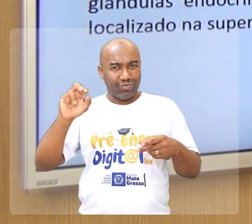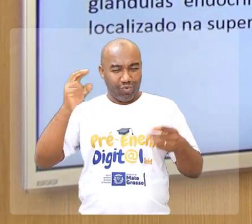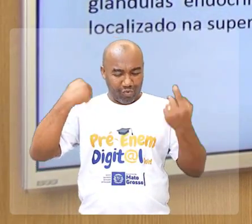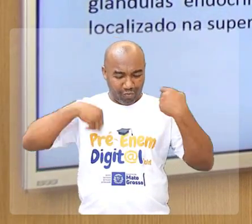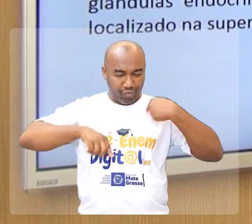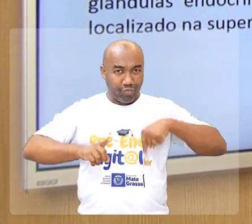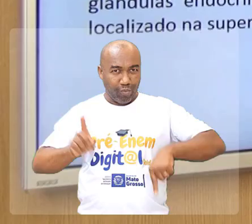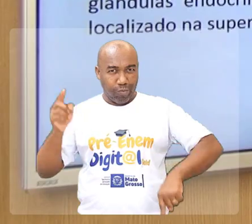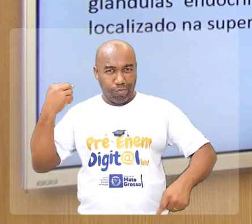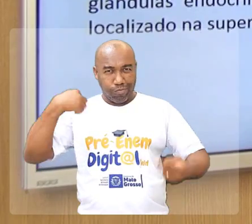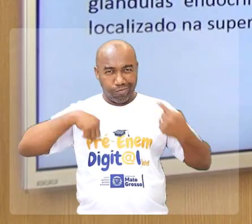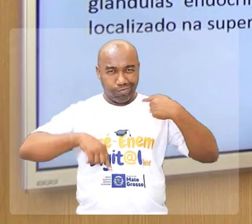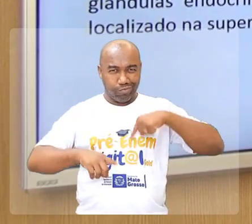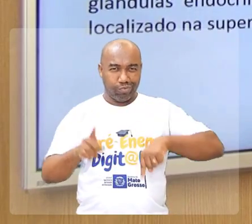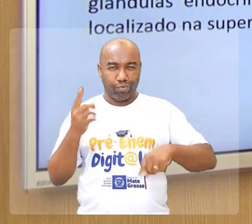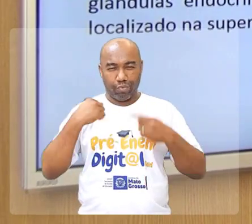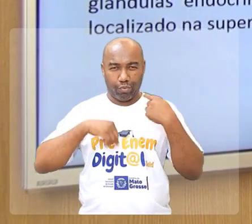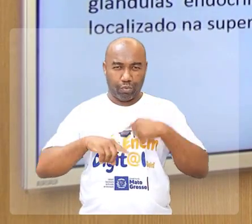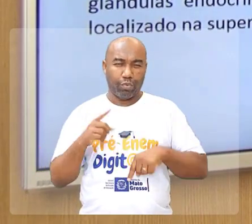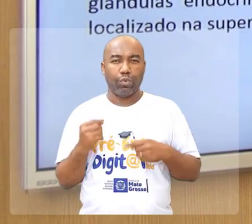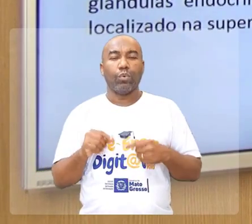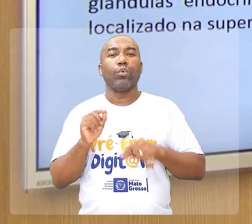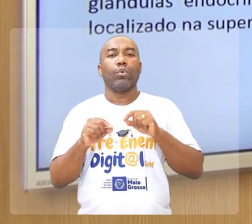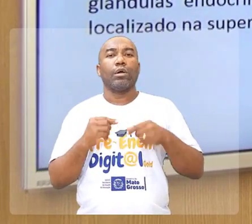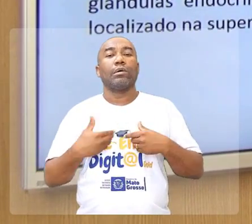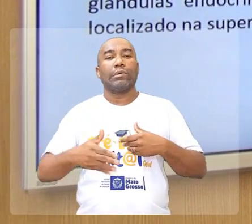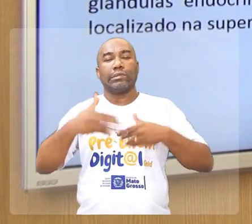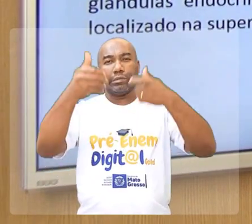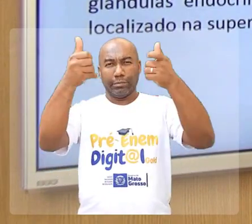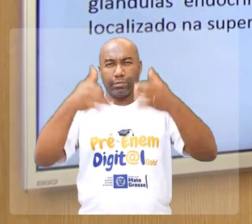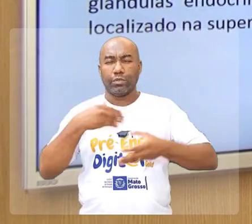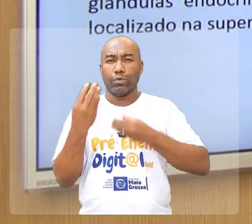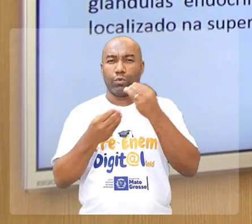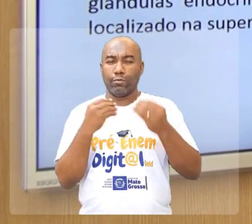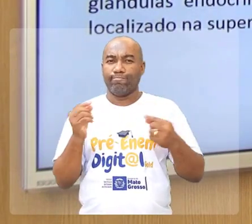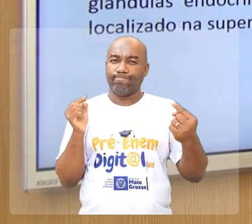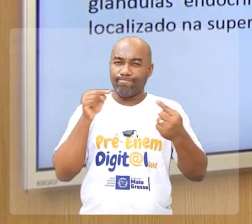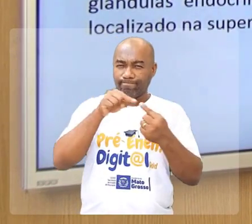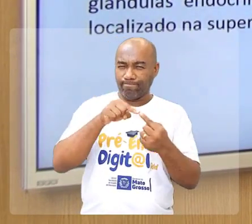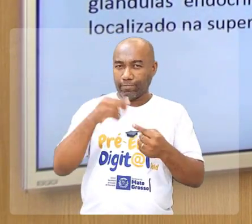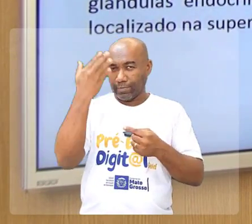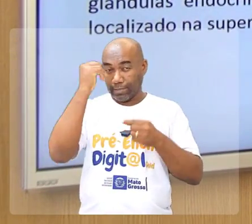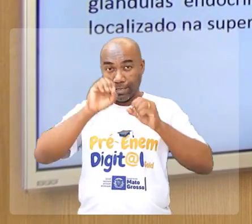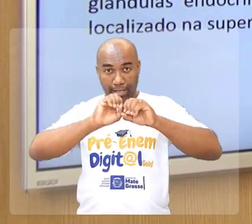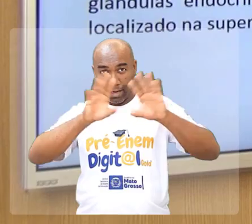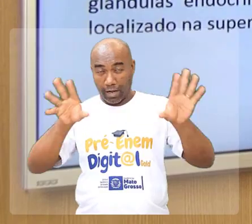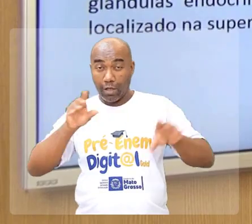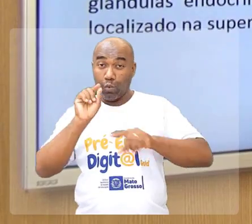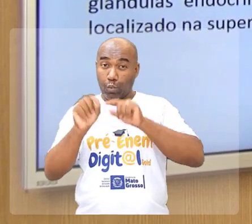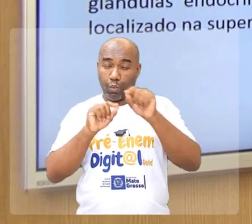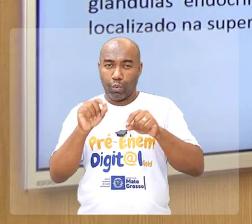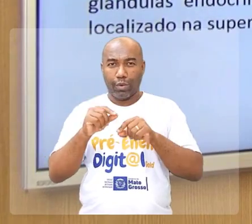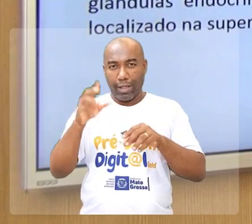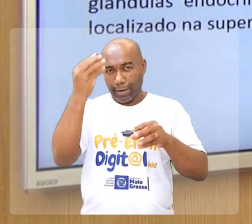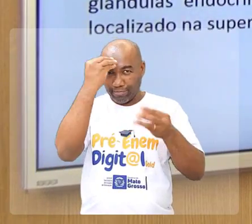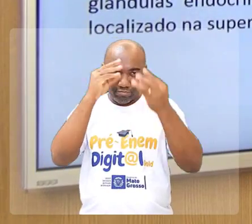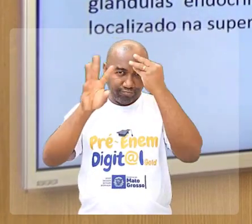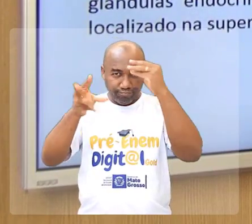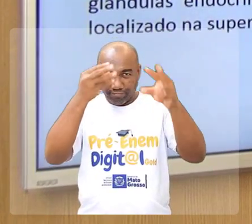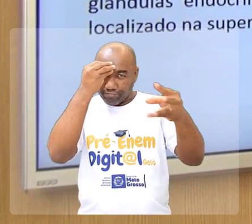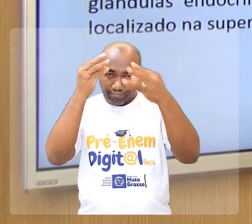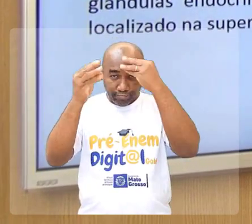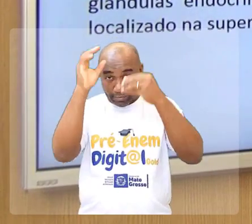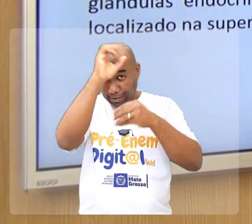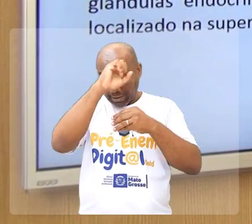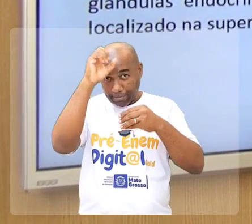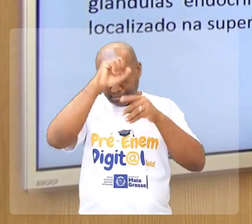discutidos. Obviamente, para que o nosso curso fique mais objetivo e para que você tenha filtrado as